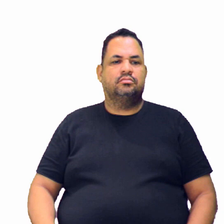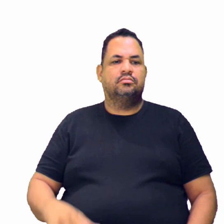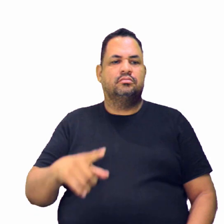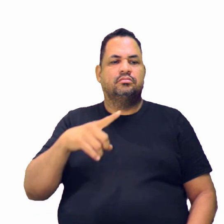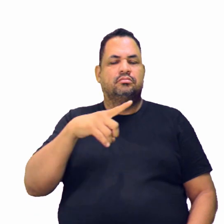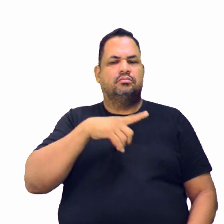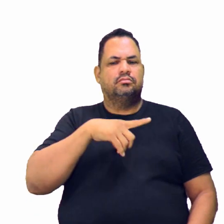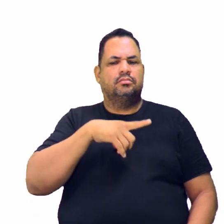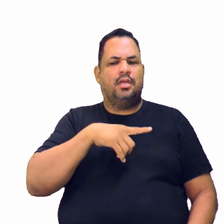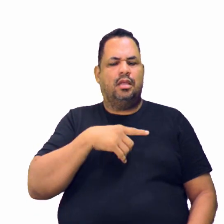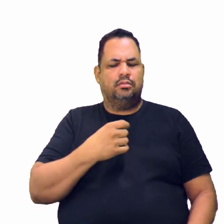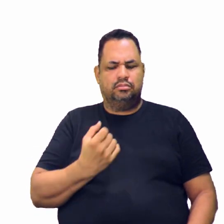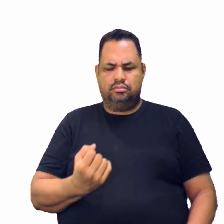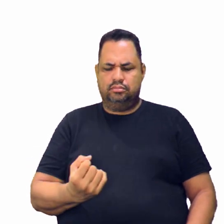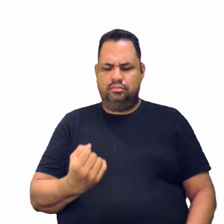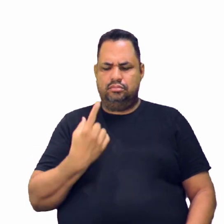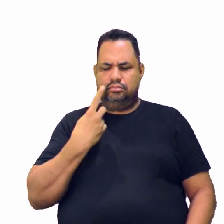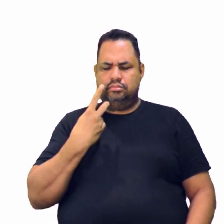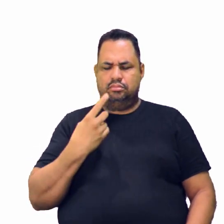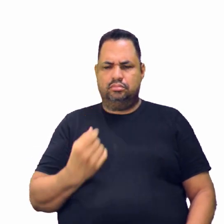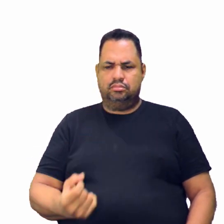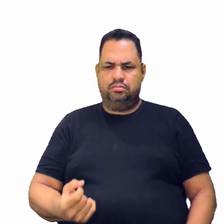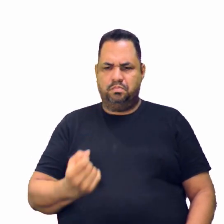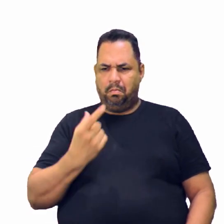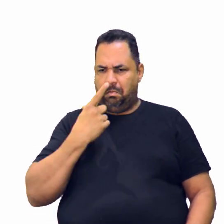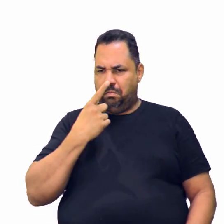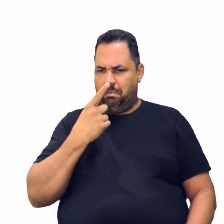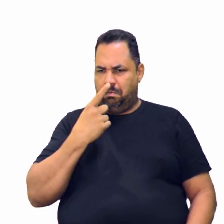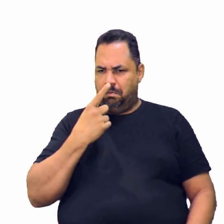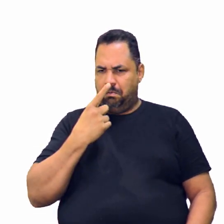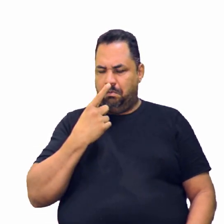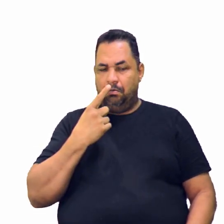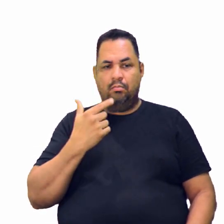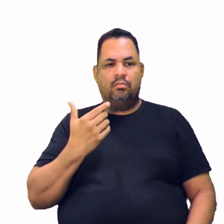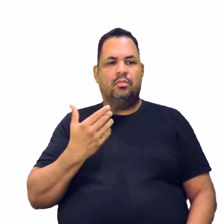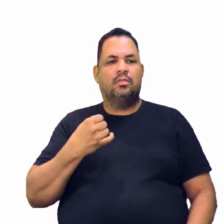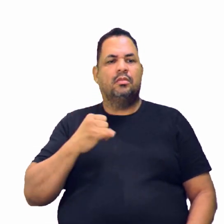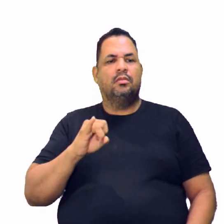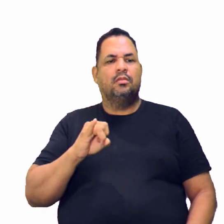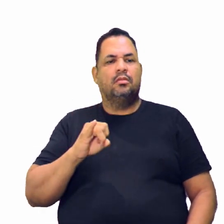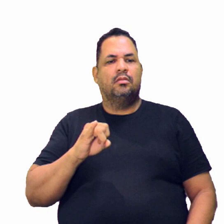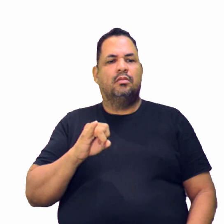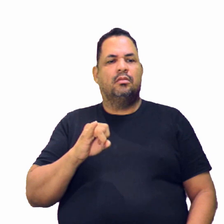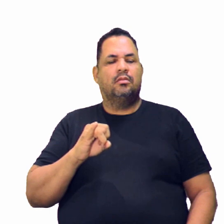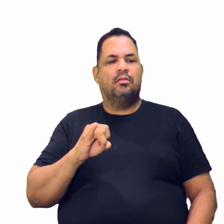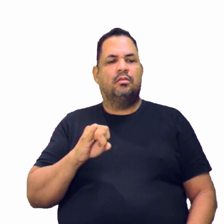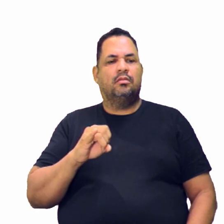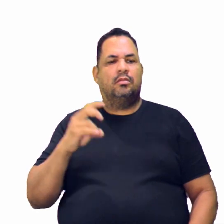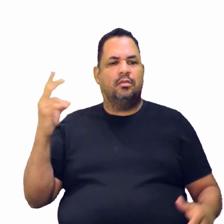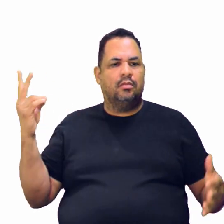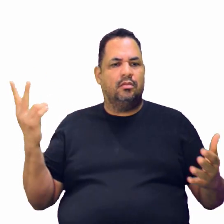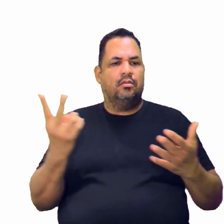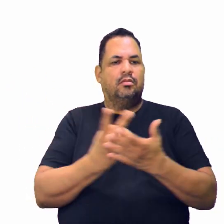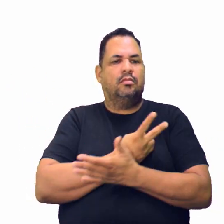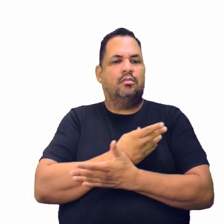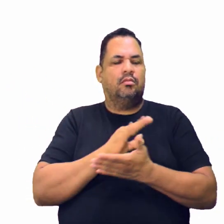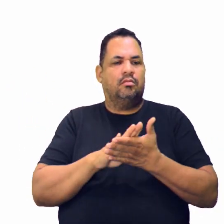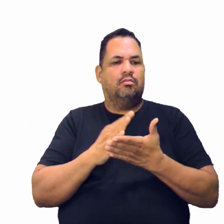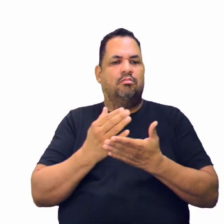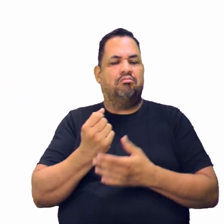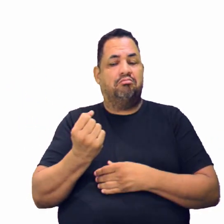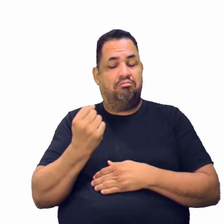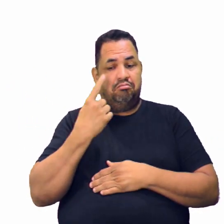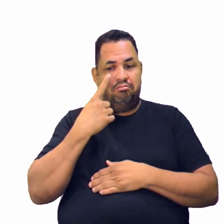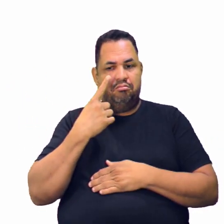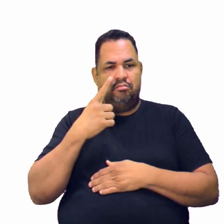Houve algo estranho. Opa, é o verbo haver. Mas se eu colocar o acontecer, aconteceu algo